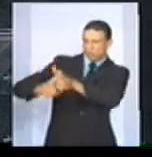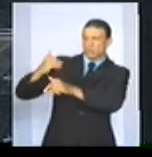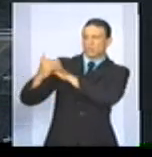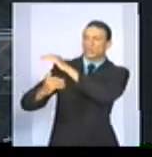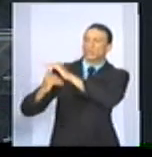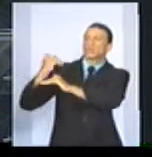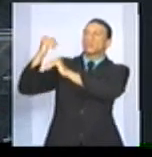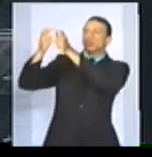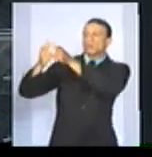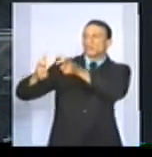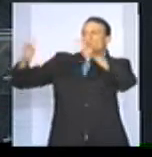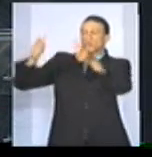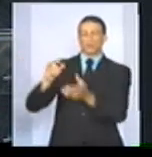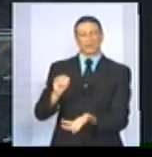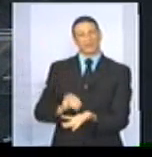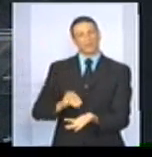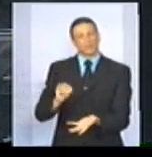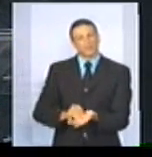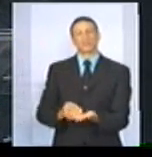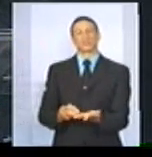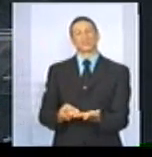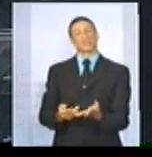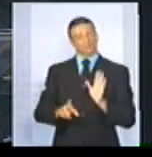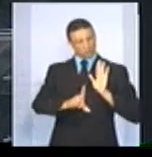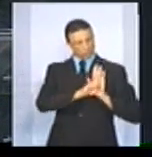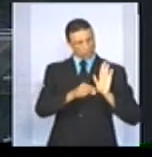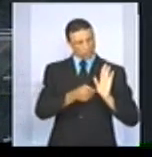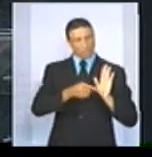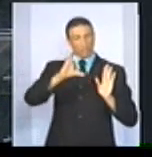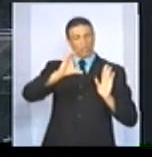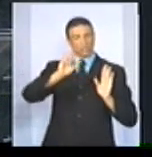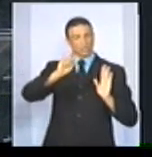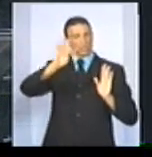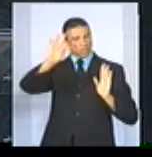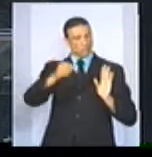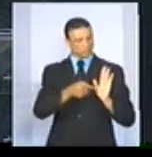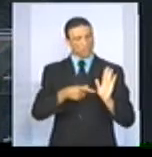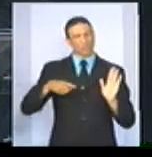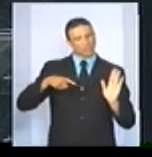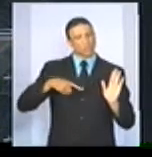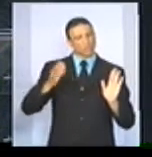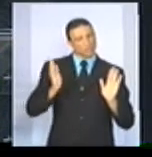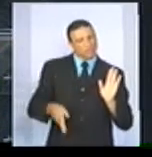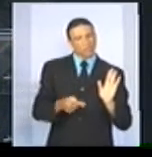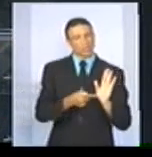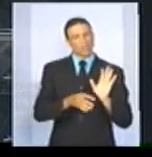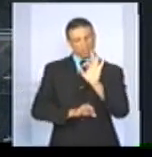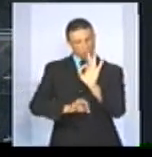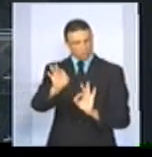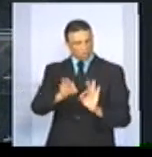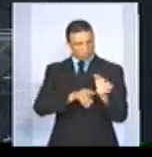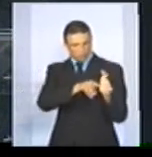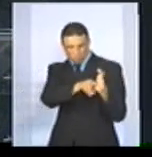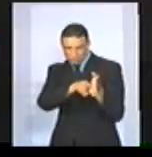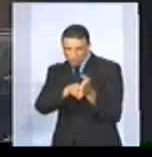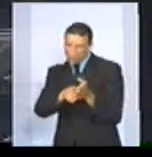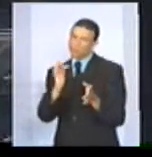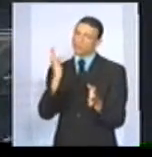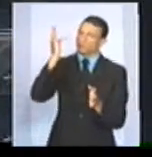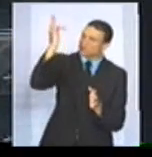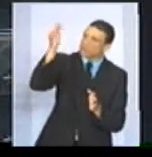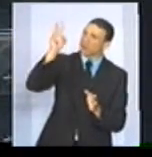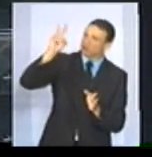domínio despropositado. Para isso há a lei do CAD, para isso há o CAD, e que controlará na forma da